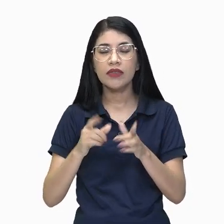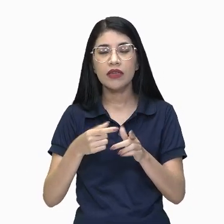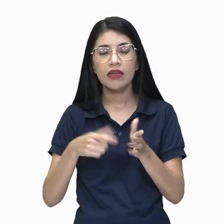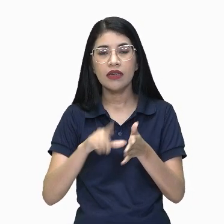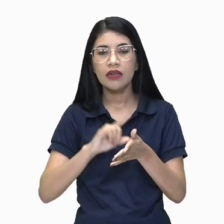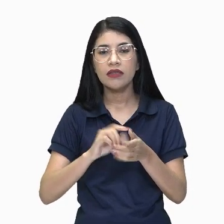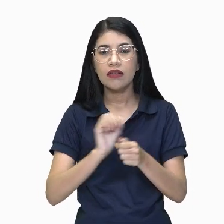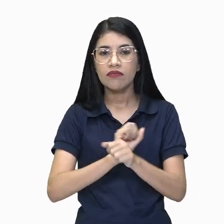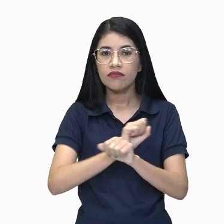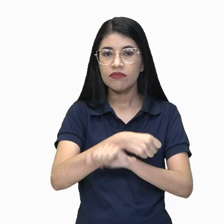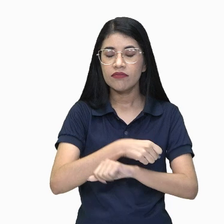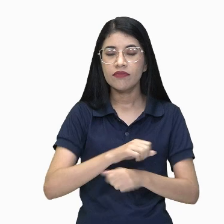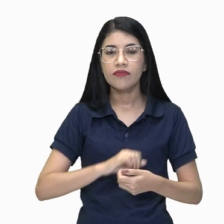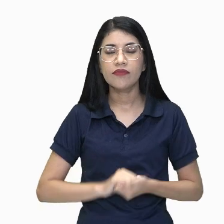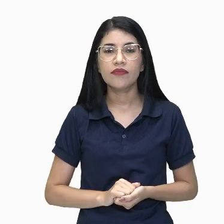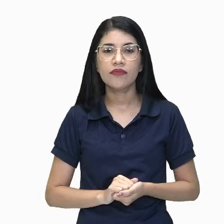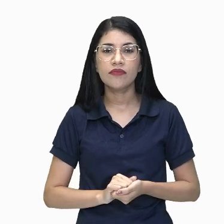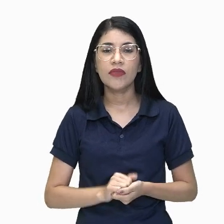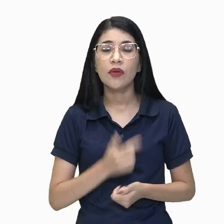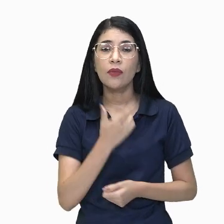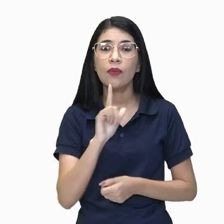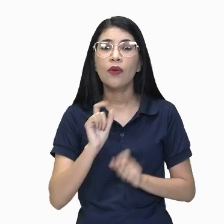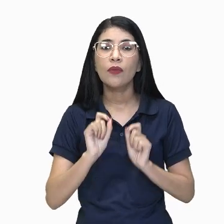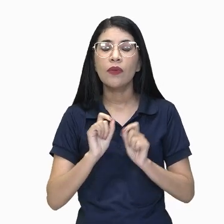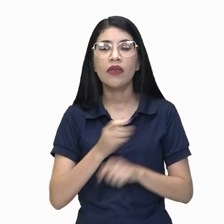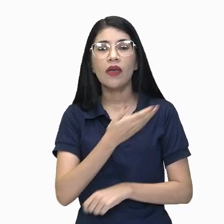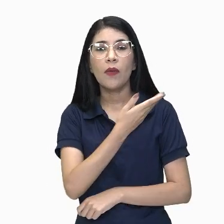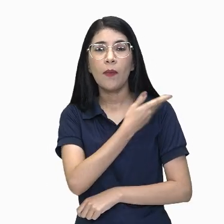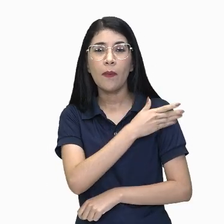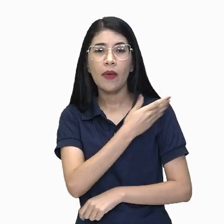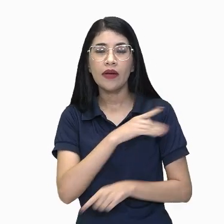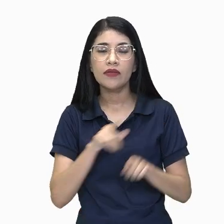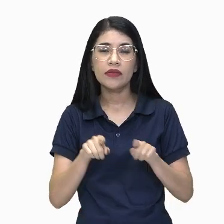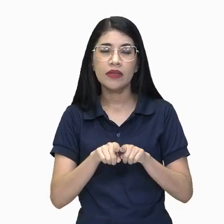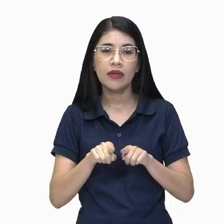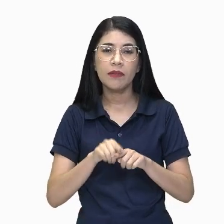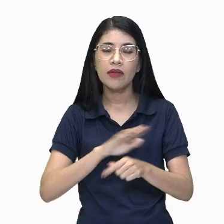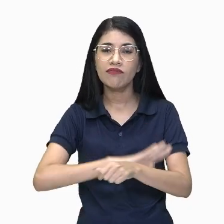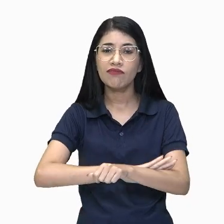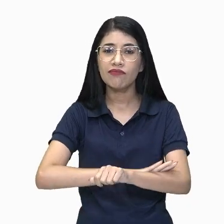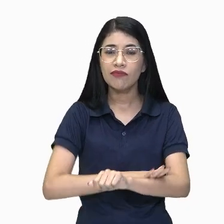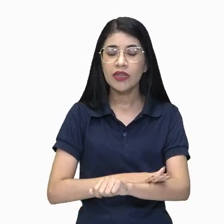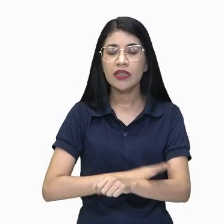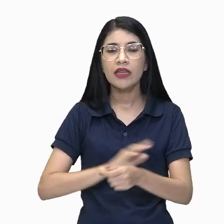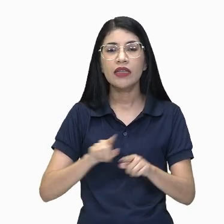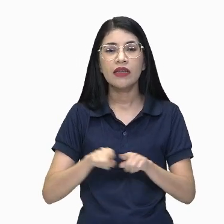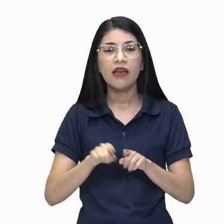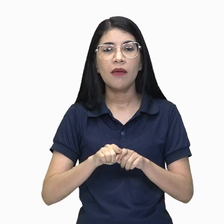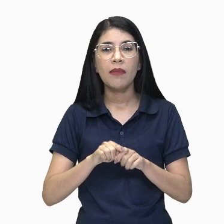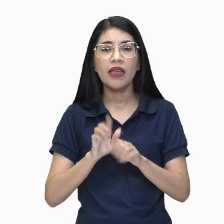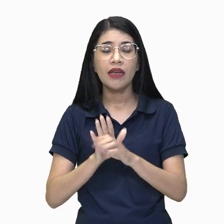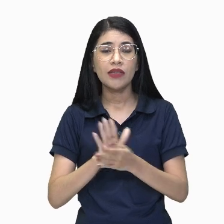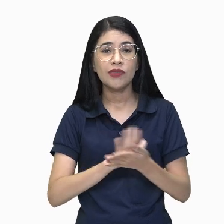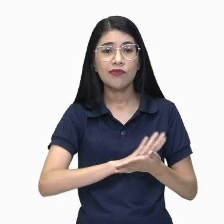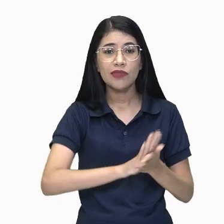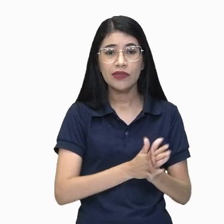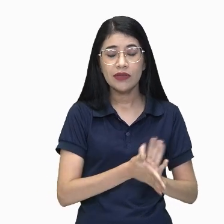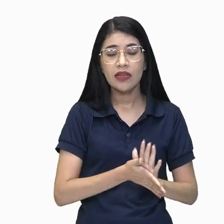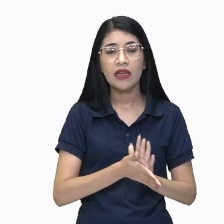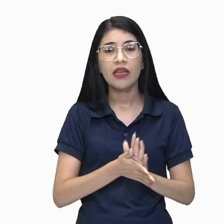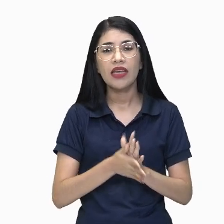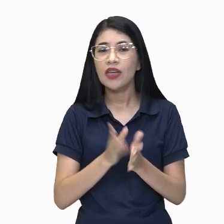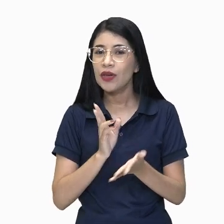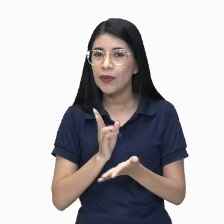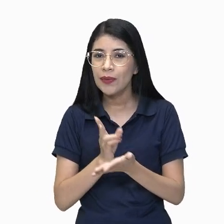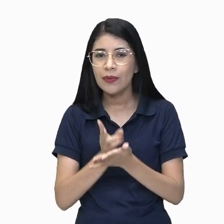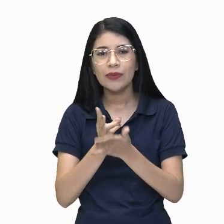também nós temos outro grande problema, que é o racismo e a discriminação, que infelizmente está